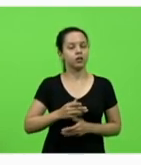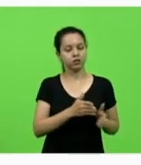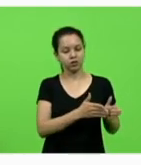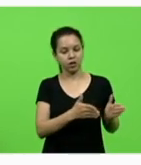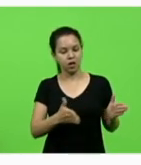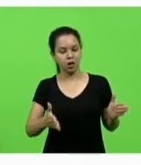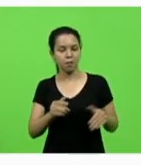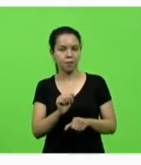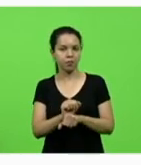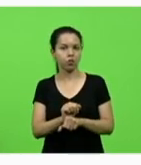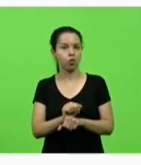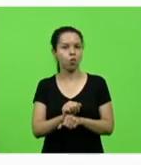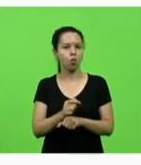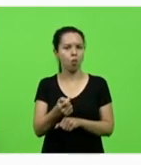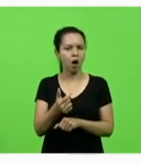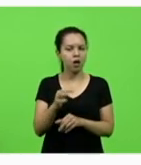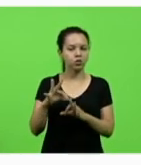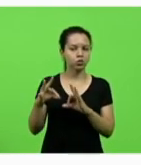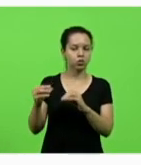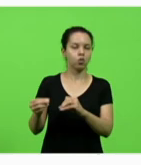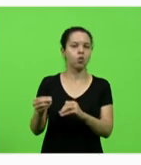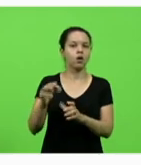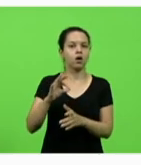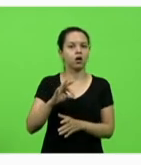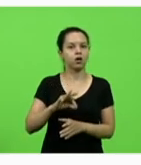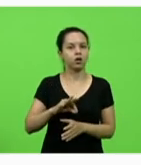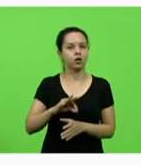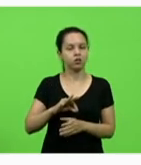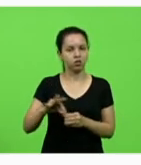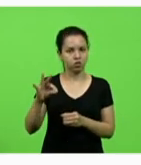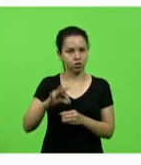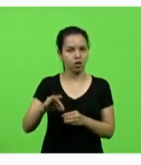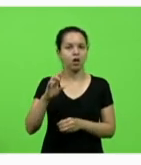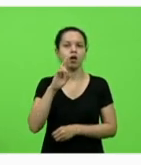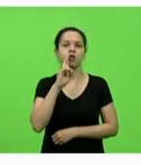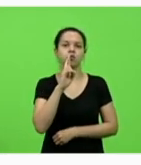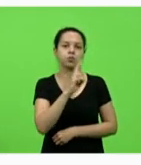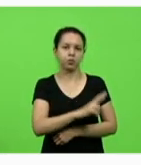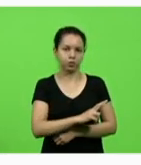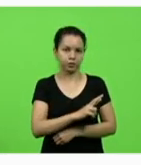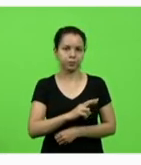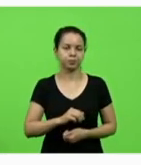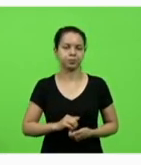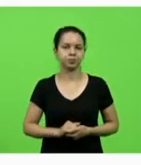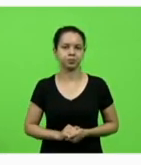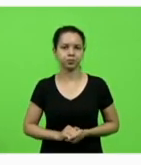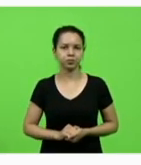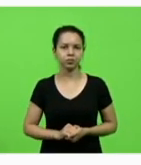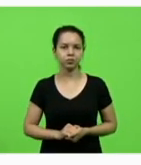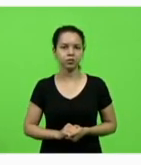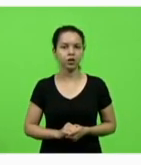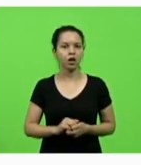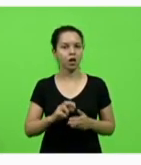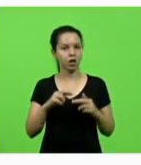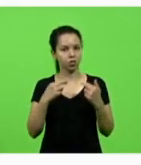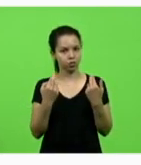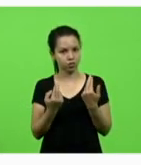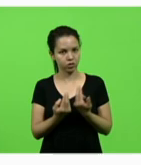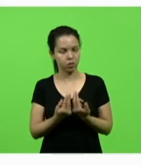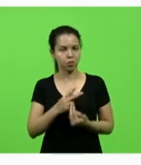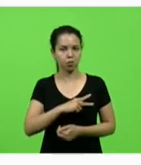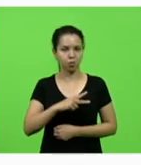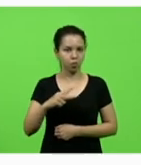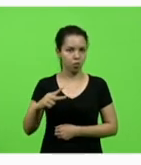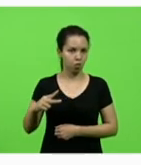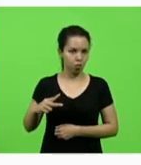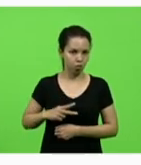todas as entidades respondendo ao diligenciamento. Então, não aconteceu a audiência que